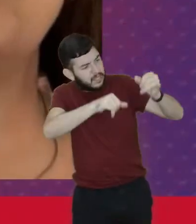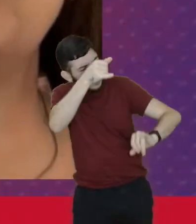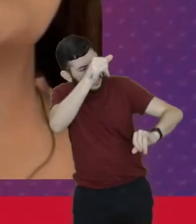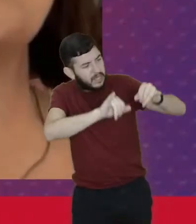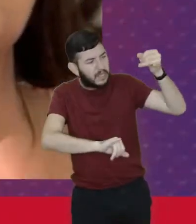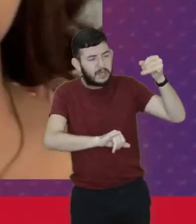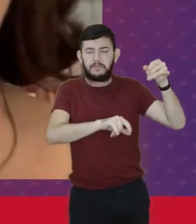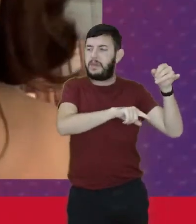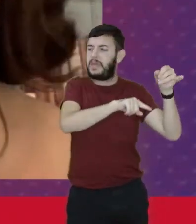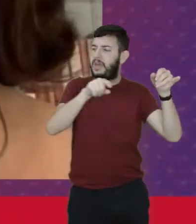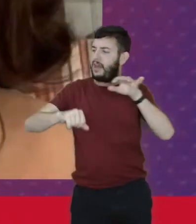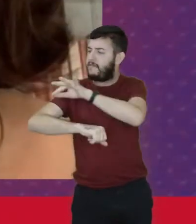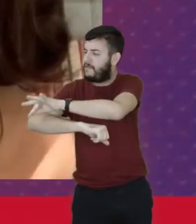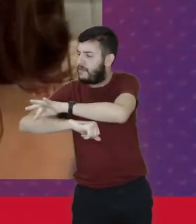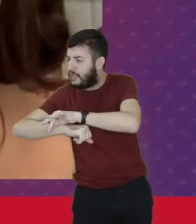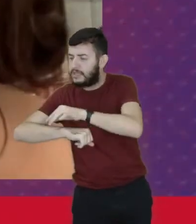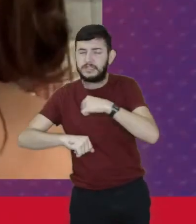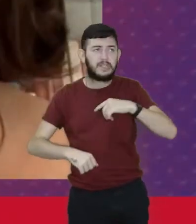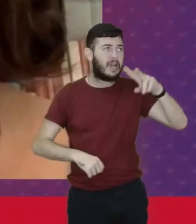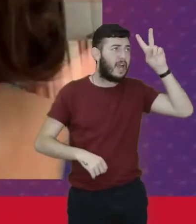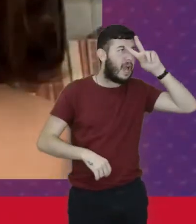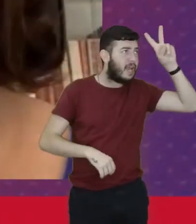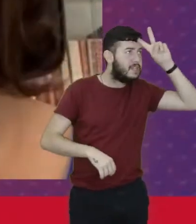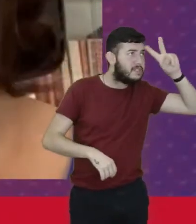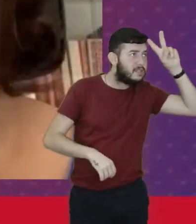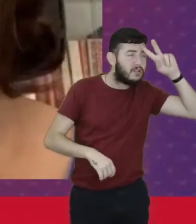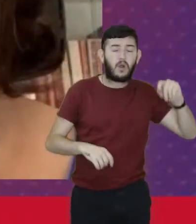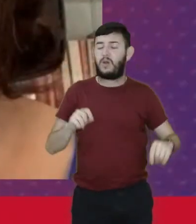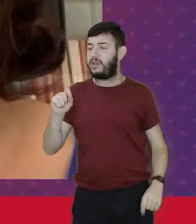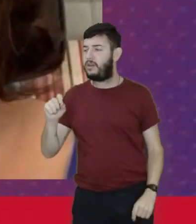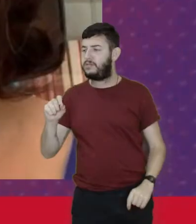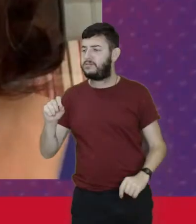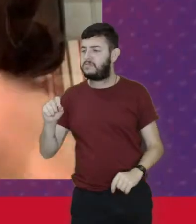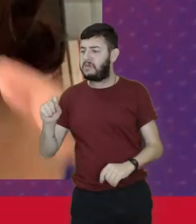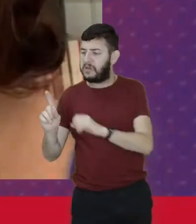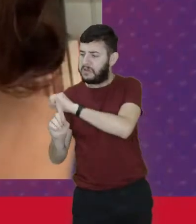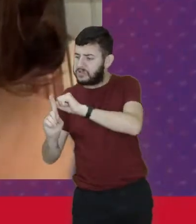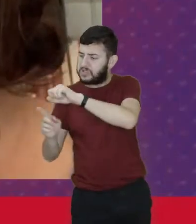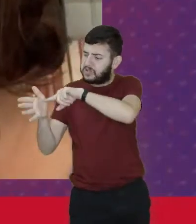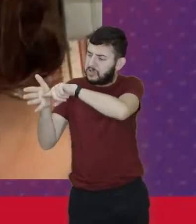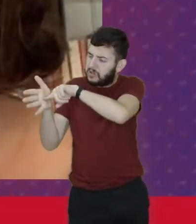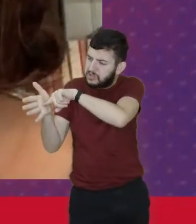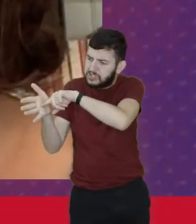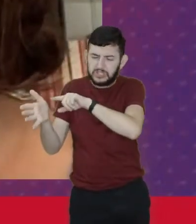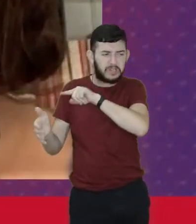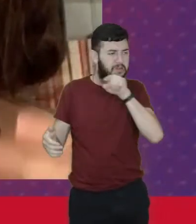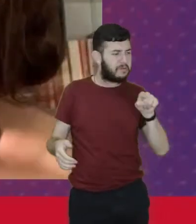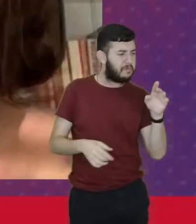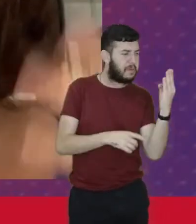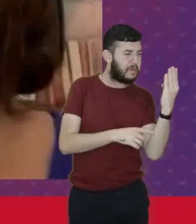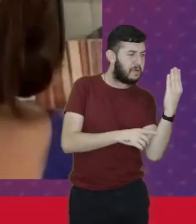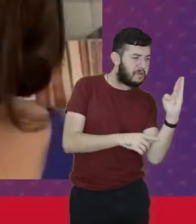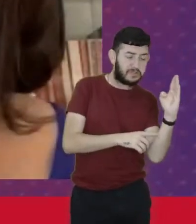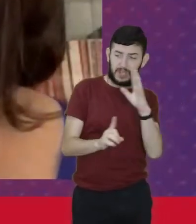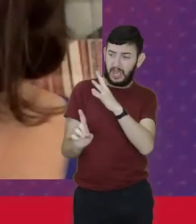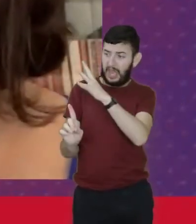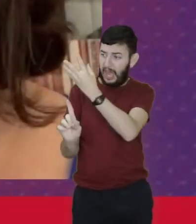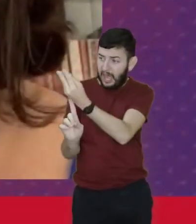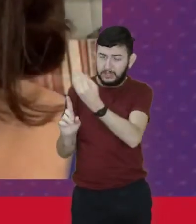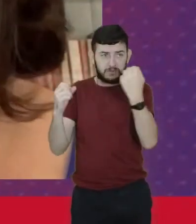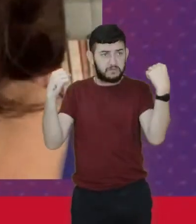a filosofia, a sociologia, as artes, a educação física. A escola é um lugar de exercício, de